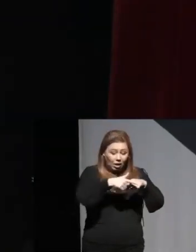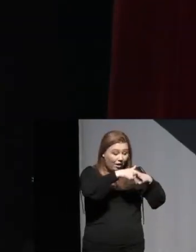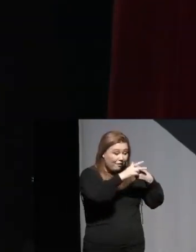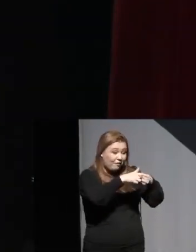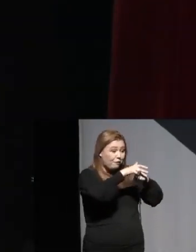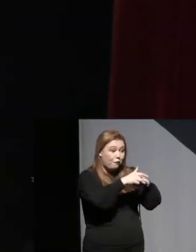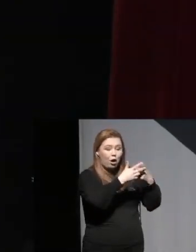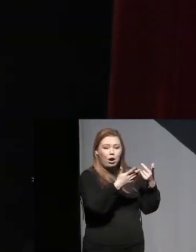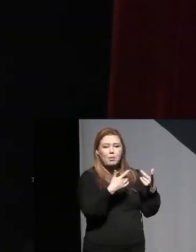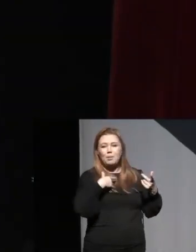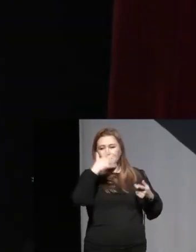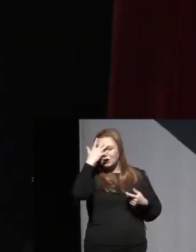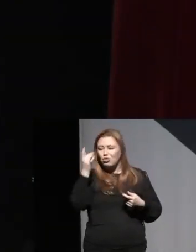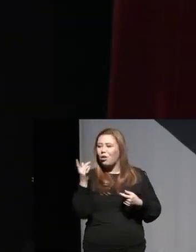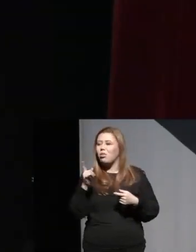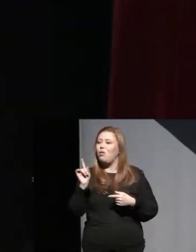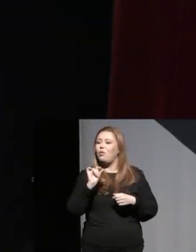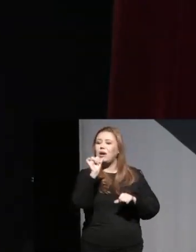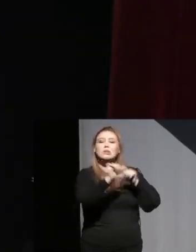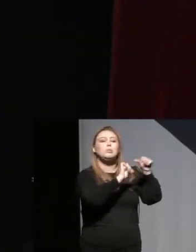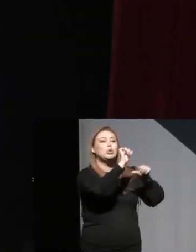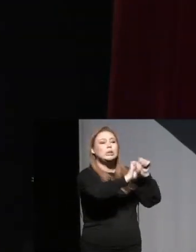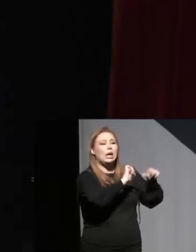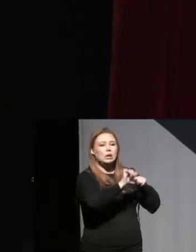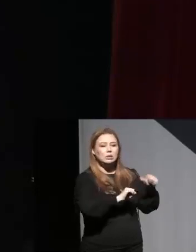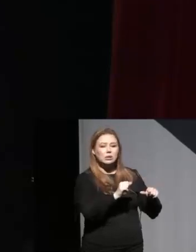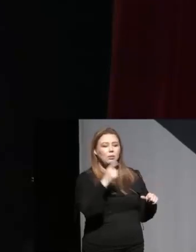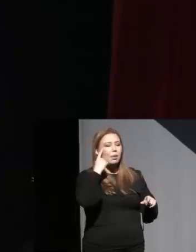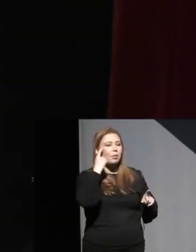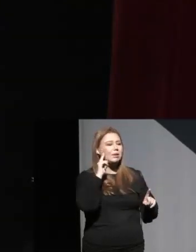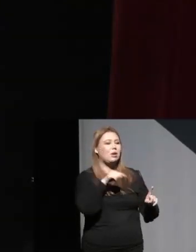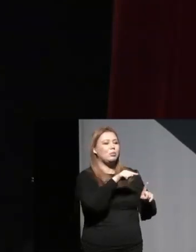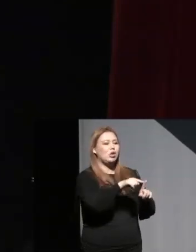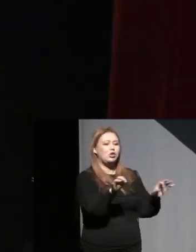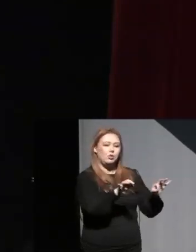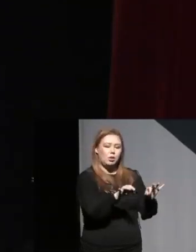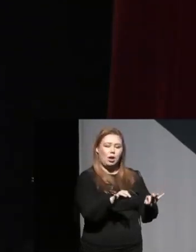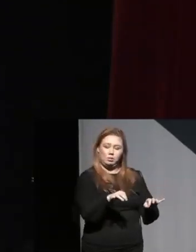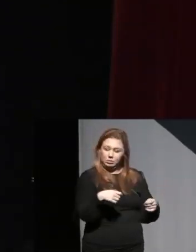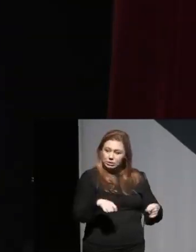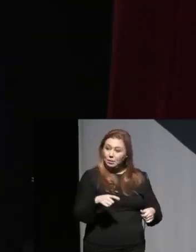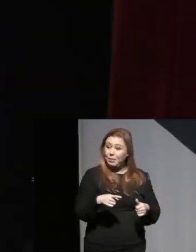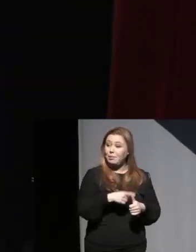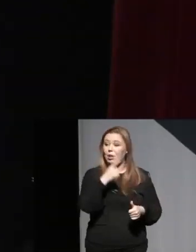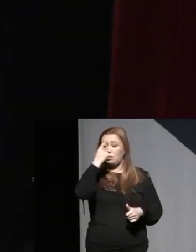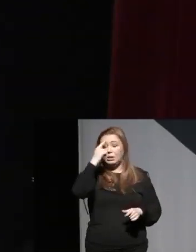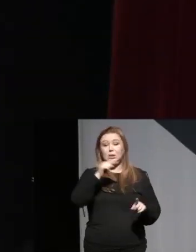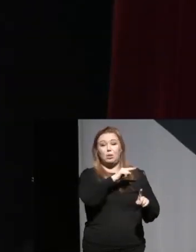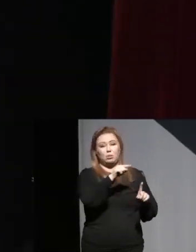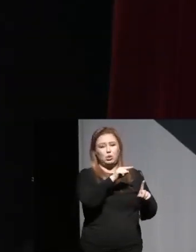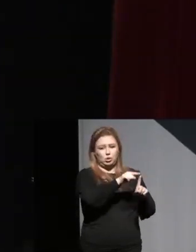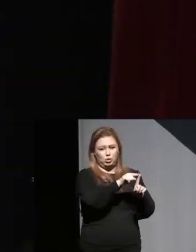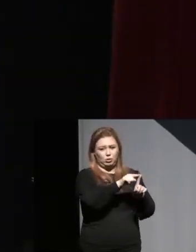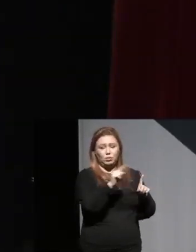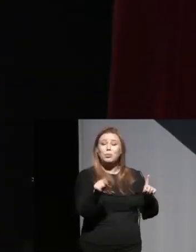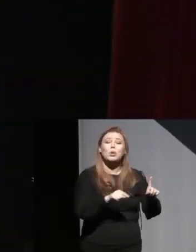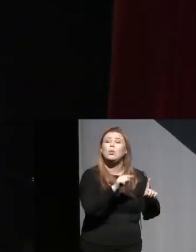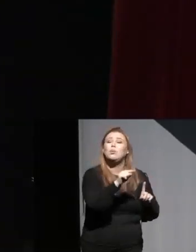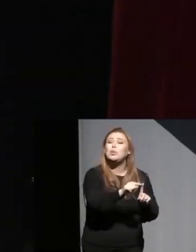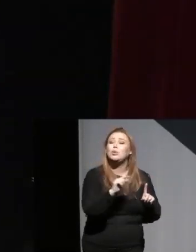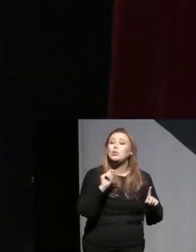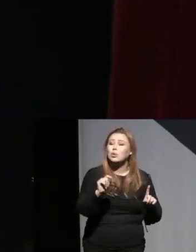pouca gente faz uma reforma sem pensar qual é o objetivo. E o objetivo da reforma tributária pode